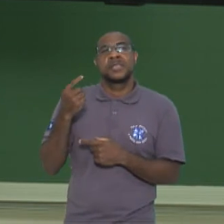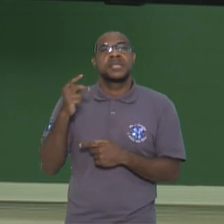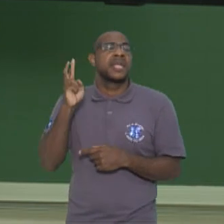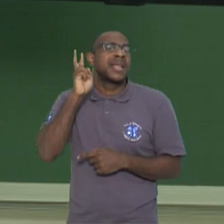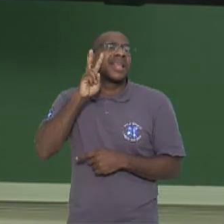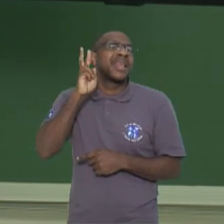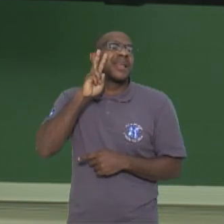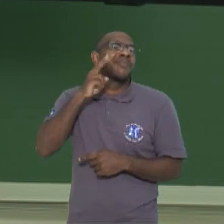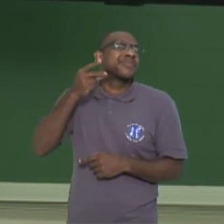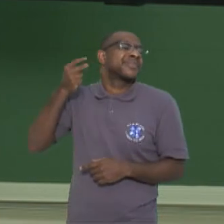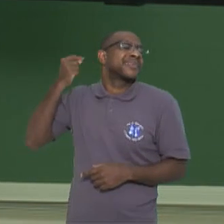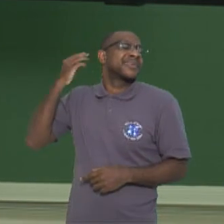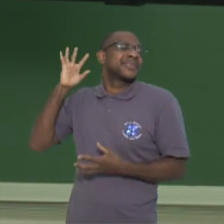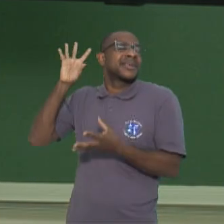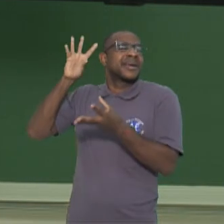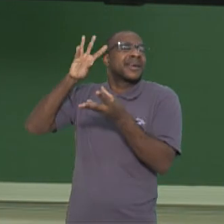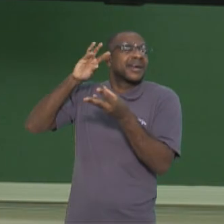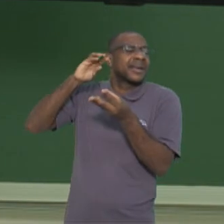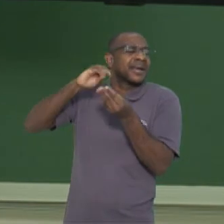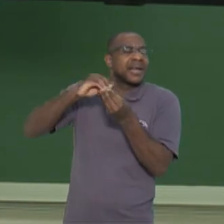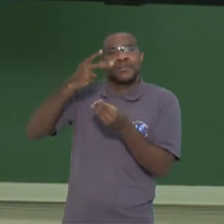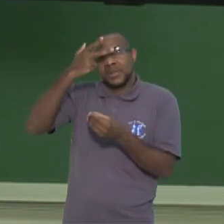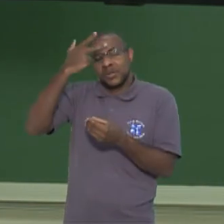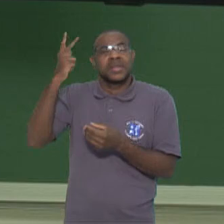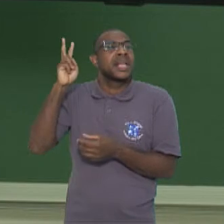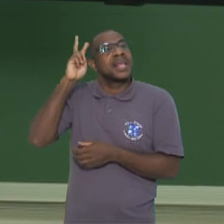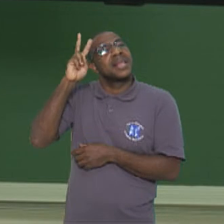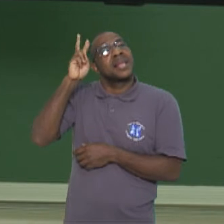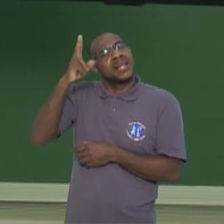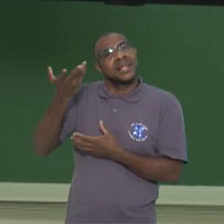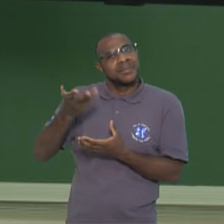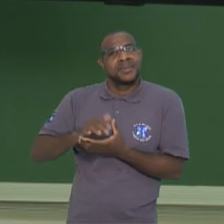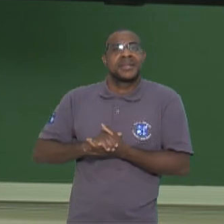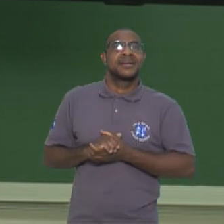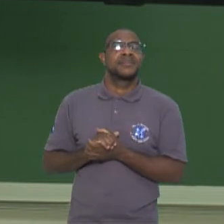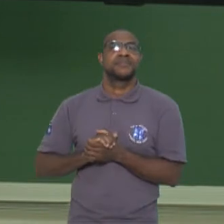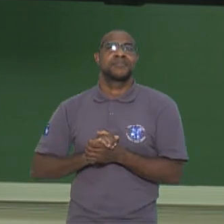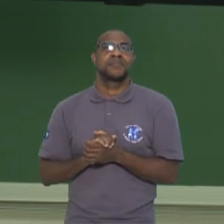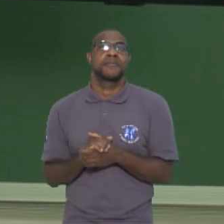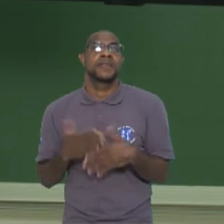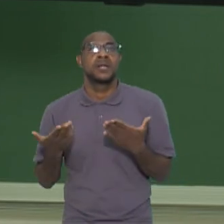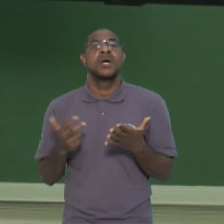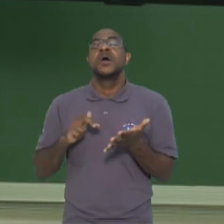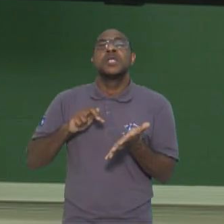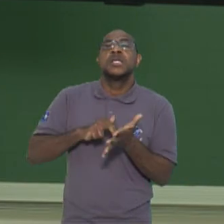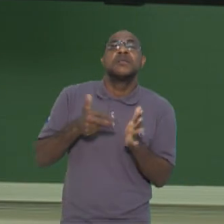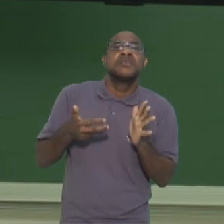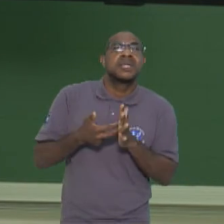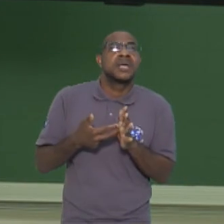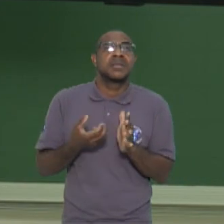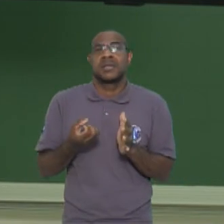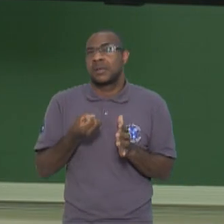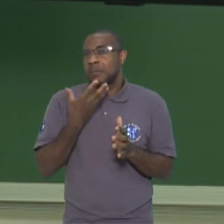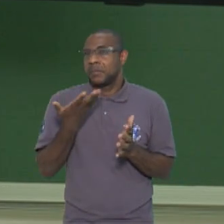torna um clássico, quando é algo bem feito, que abrange diversos significados, aquilo é reproduzido